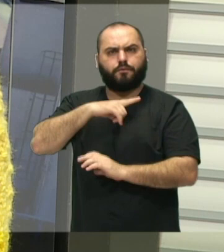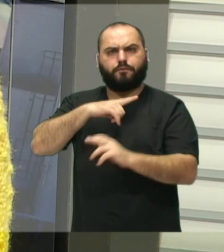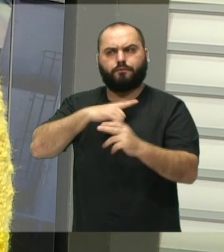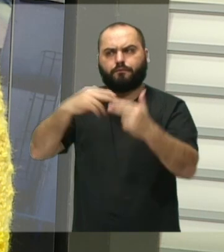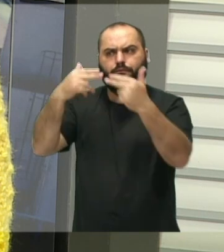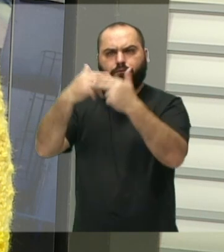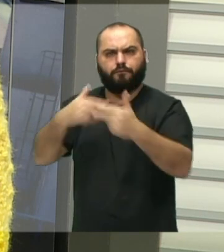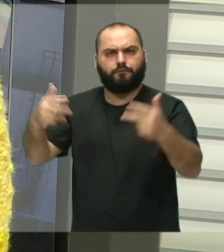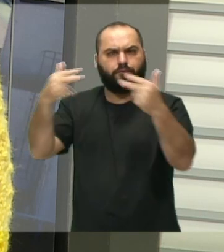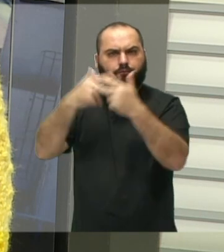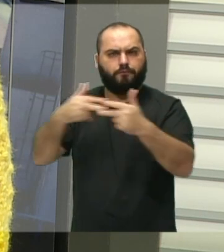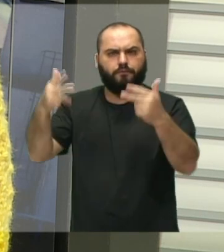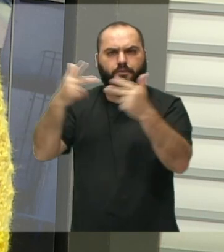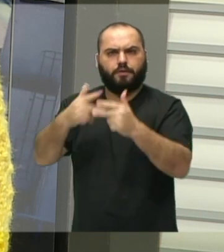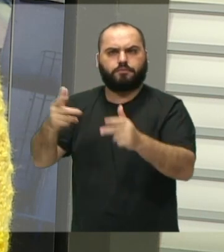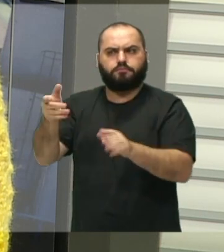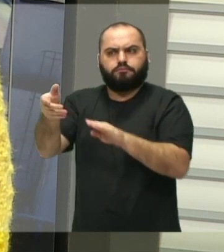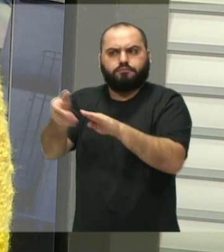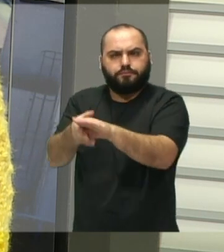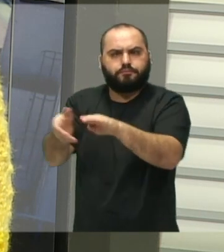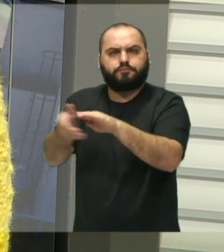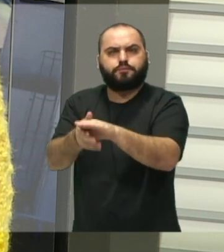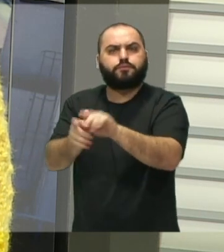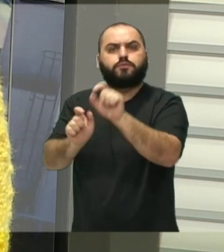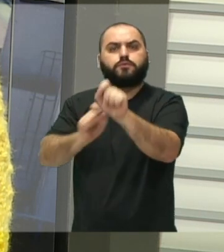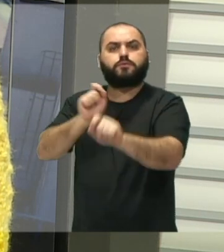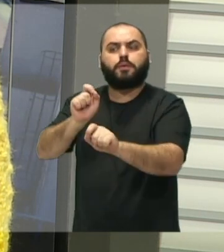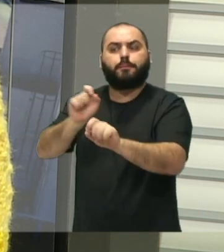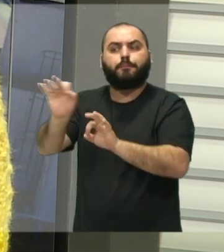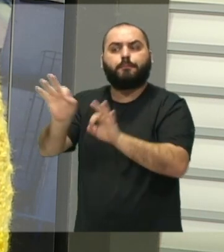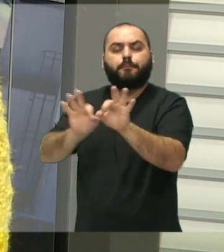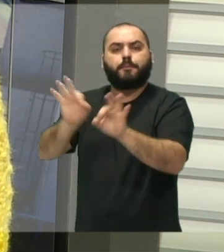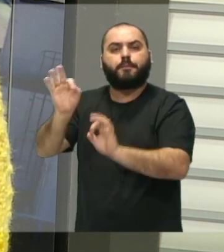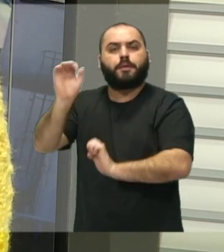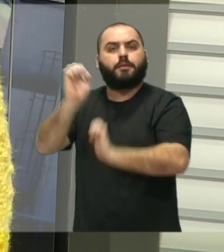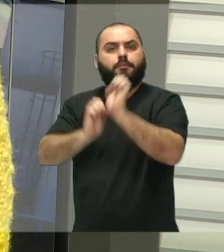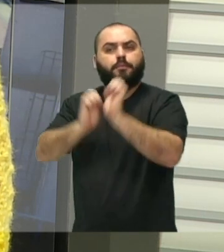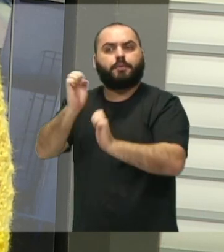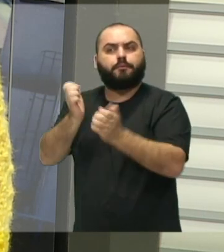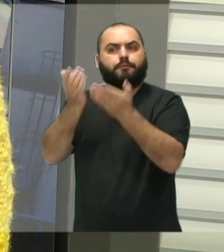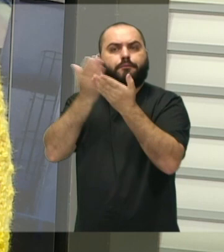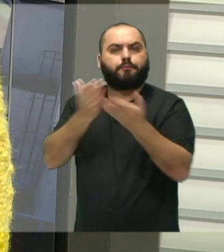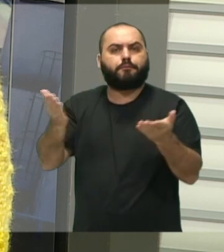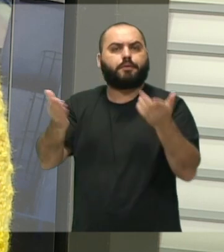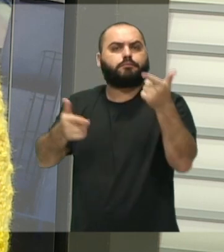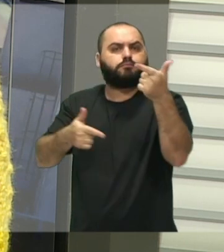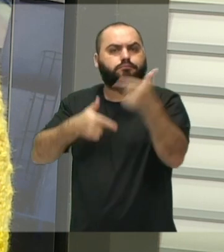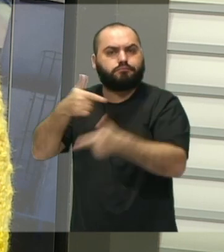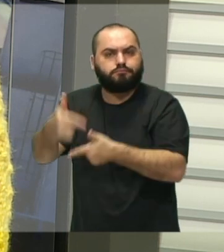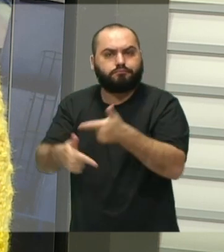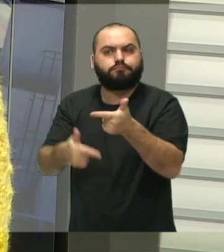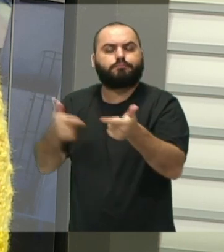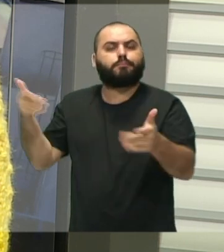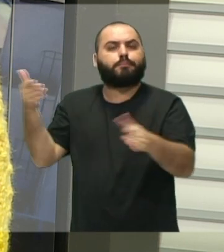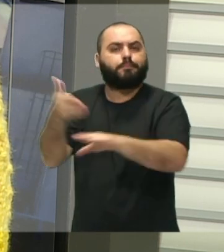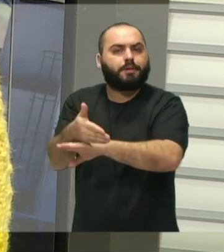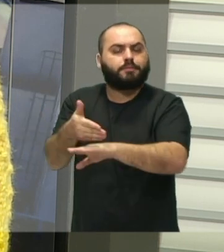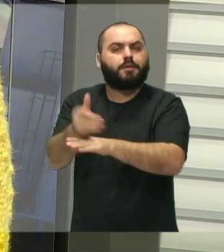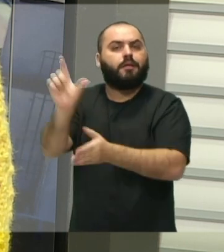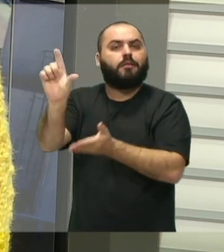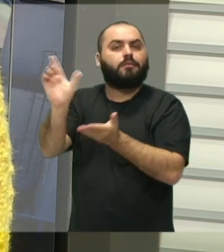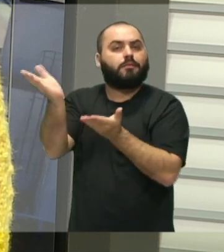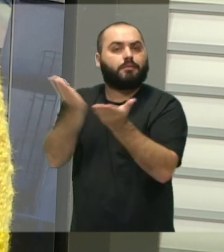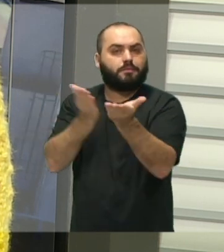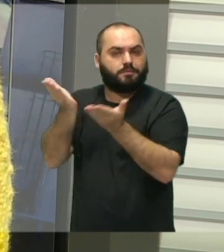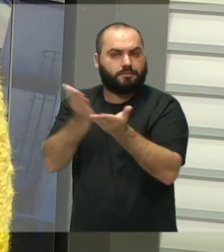workshops gratuitos destinados a preparar as empresas de diversas áreas para participar de licitações públicas